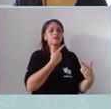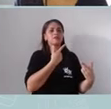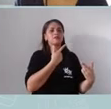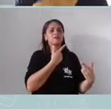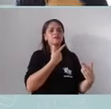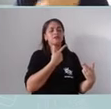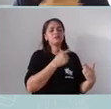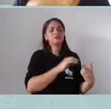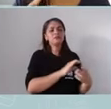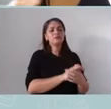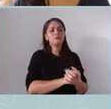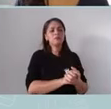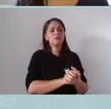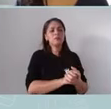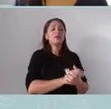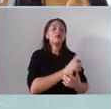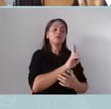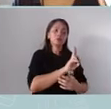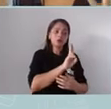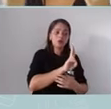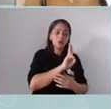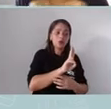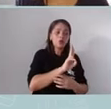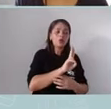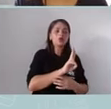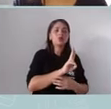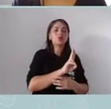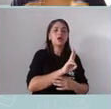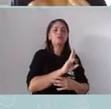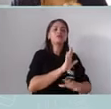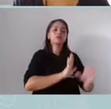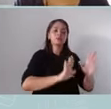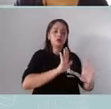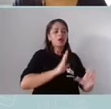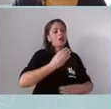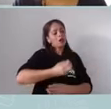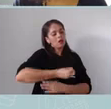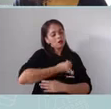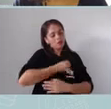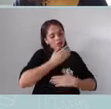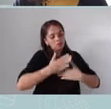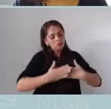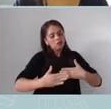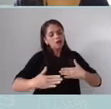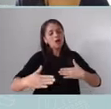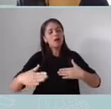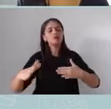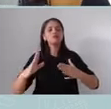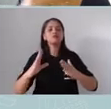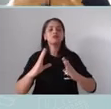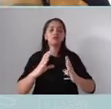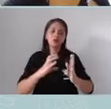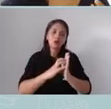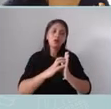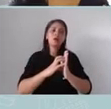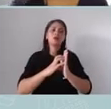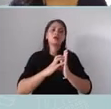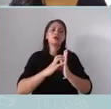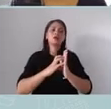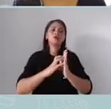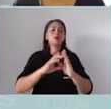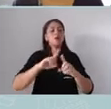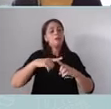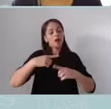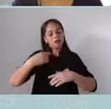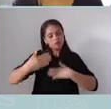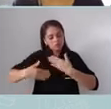tá? Se ele fazer esse tratamento, ele vai conviver, ele vai viver com o HIV, né, mas ele não vai